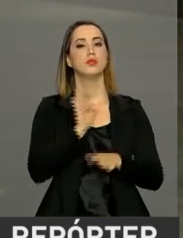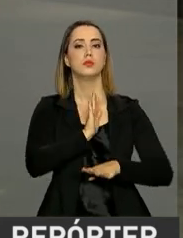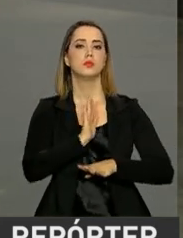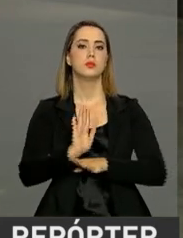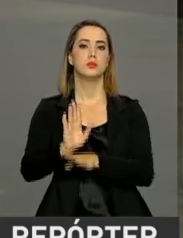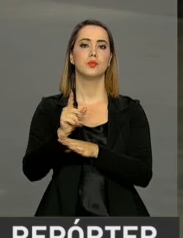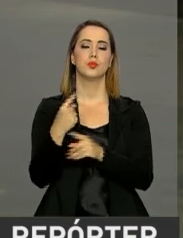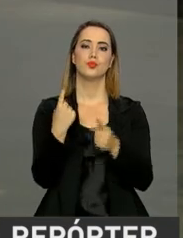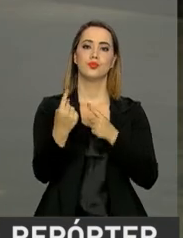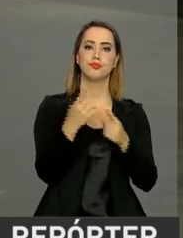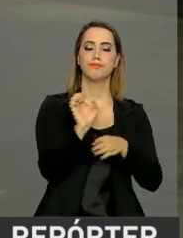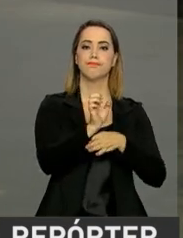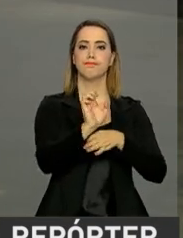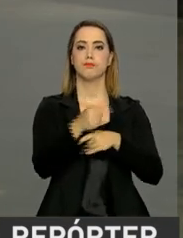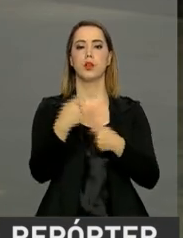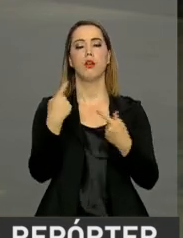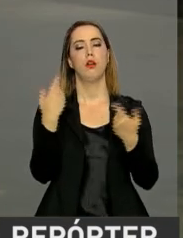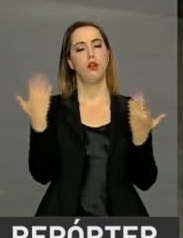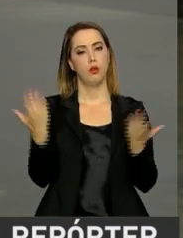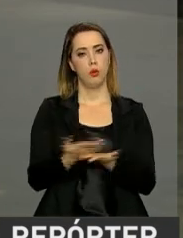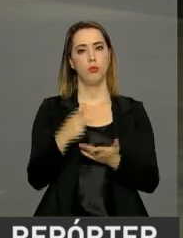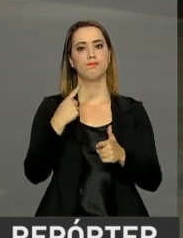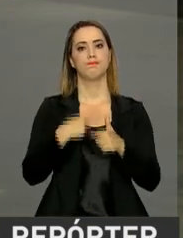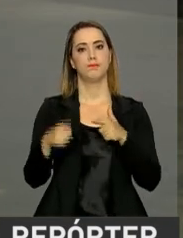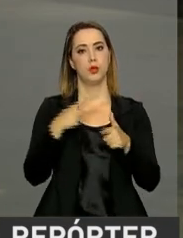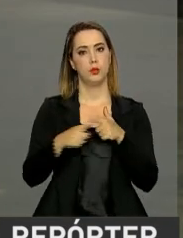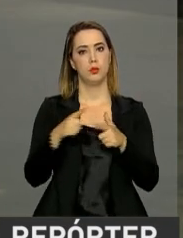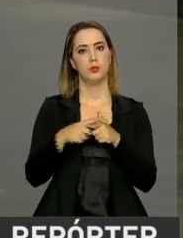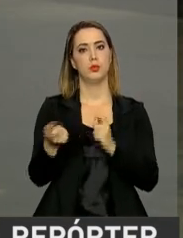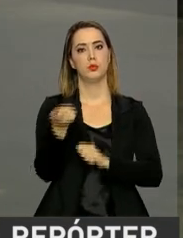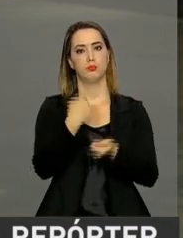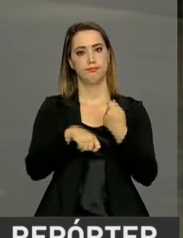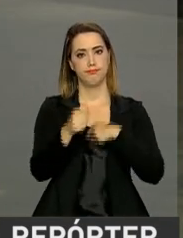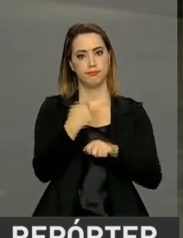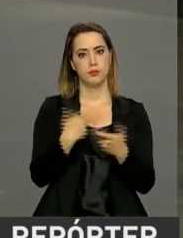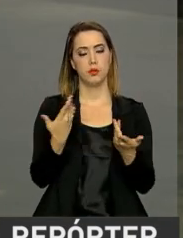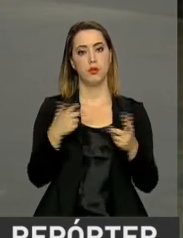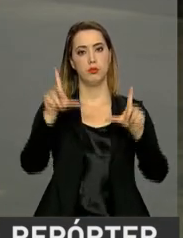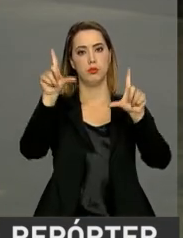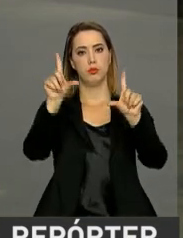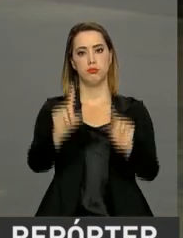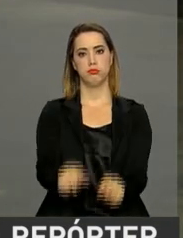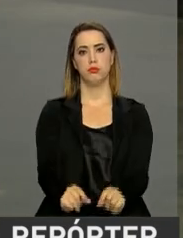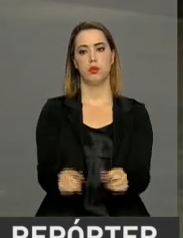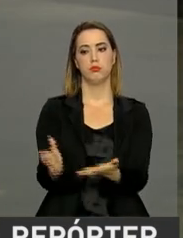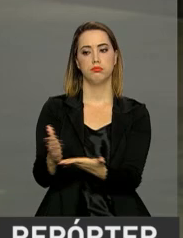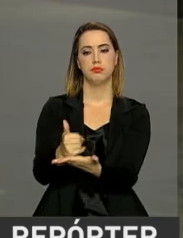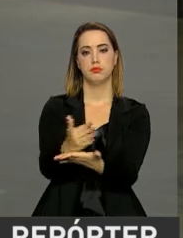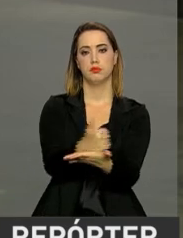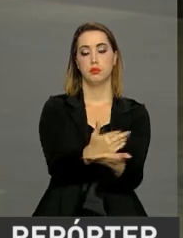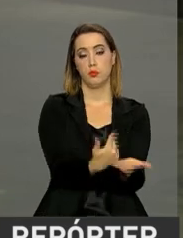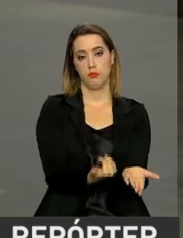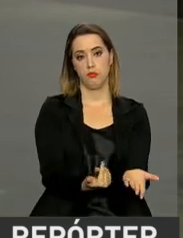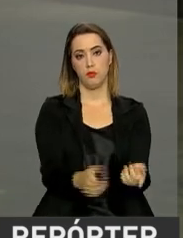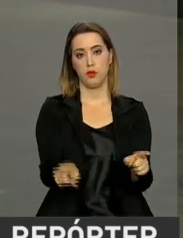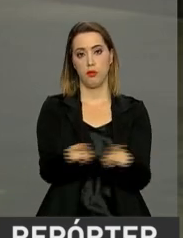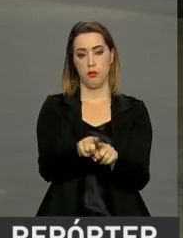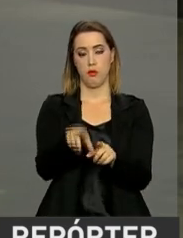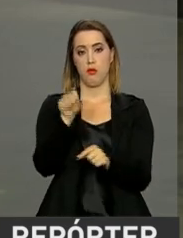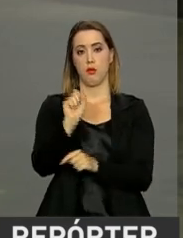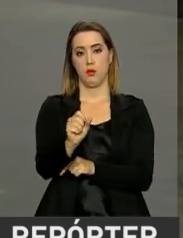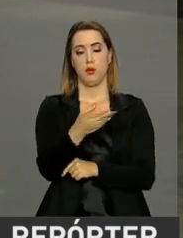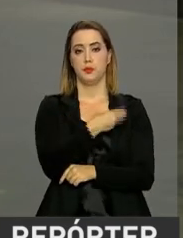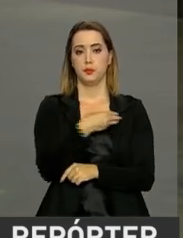auxiliar os estados que passam por uma crise financeira devido à queda na arrecadação. Segundo